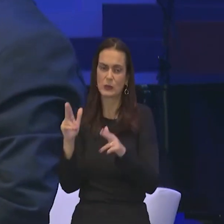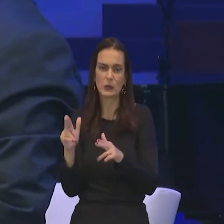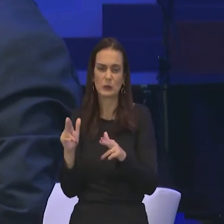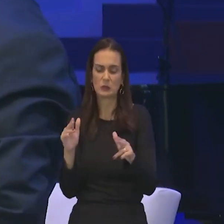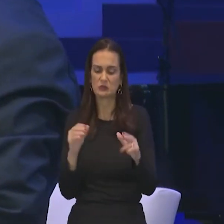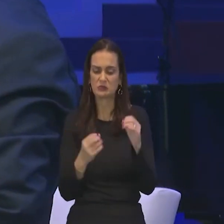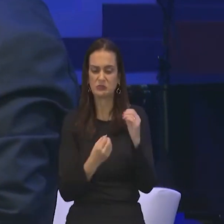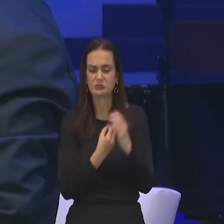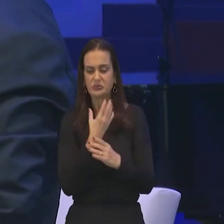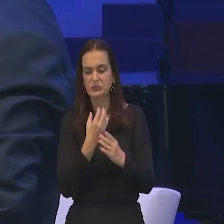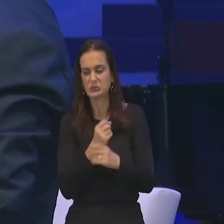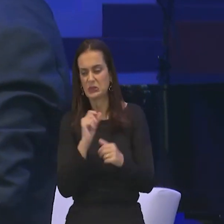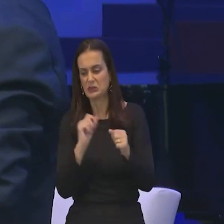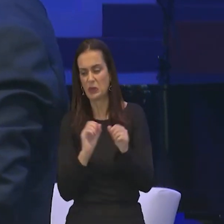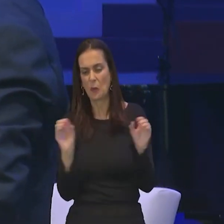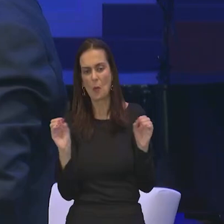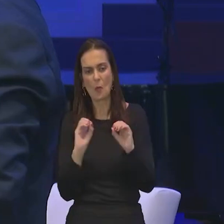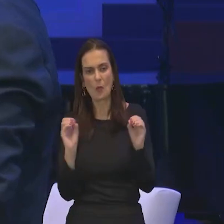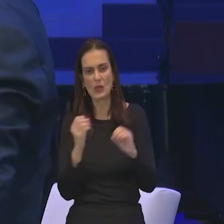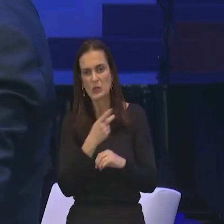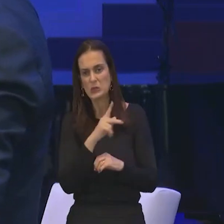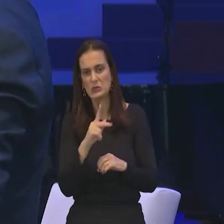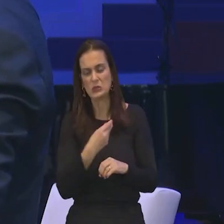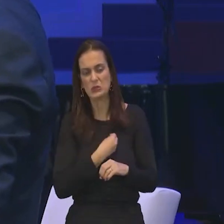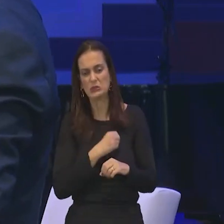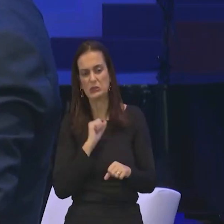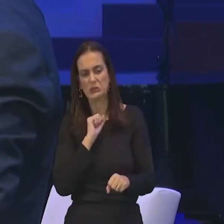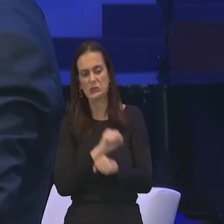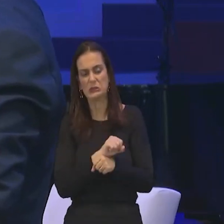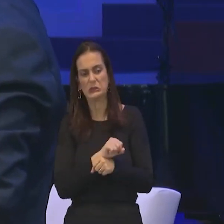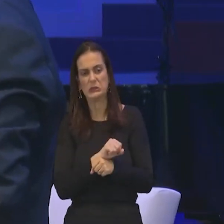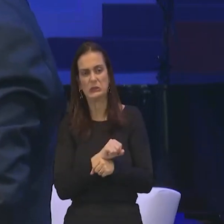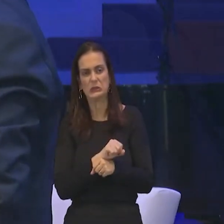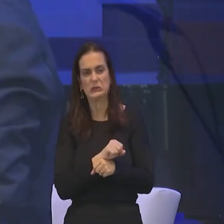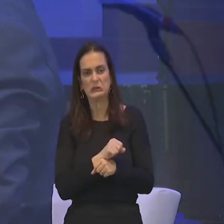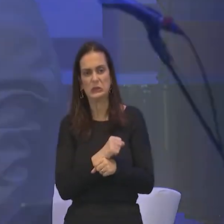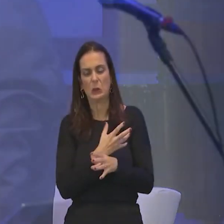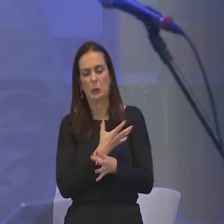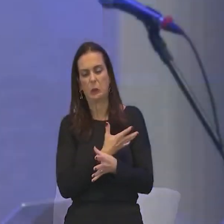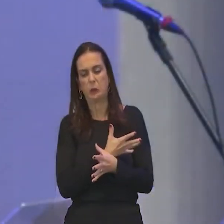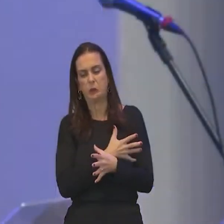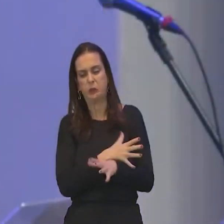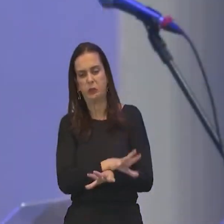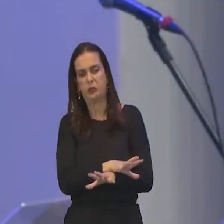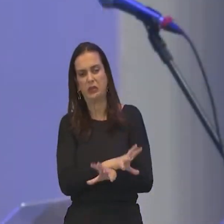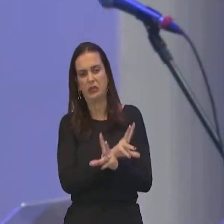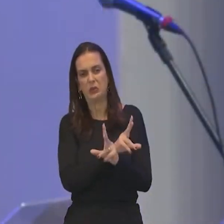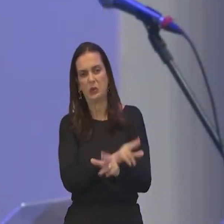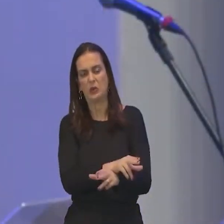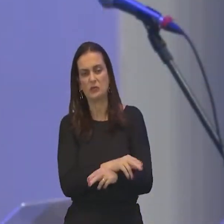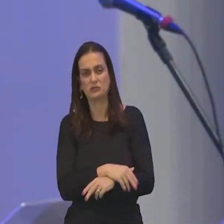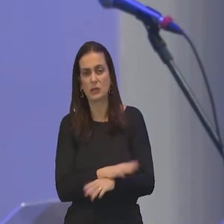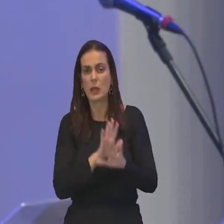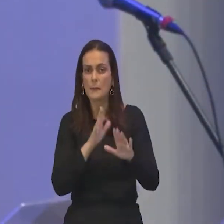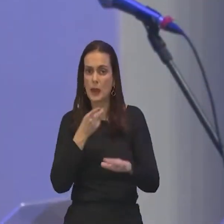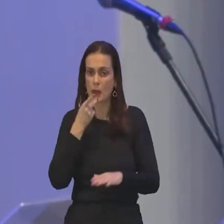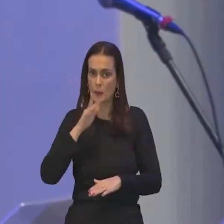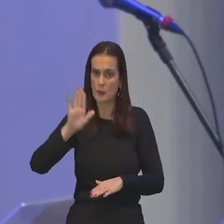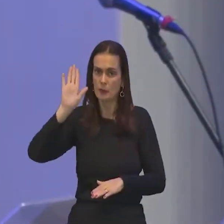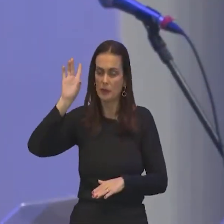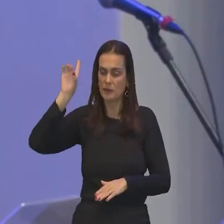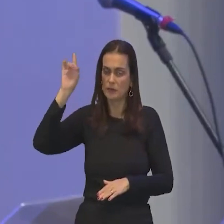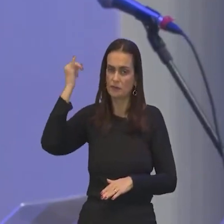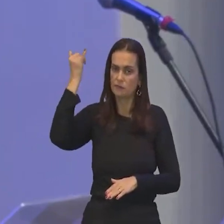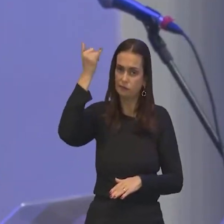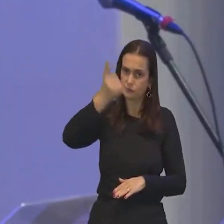produzir absolutamente nada. Sua vida está cortada, sua vida está seca. Mas há uma promessa da parte de Deus,